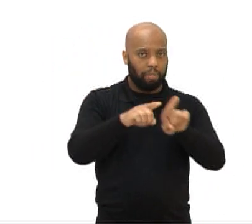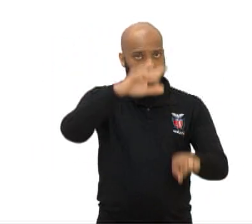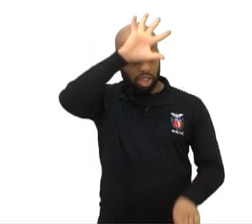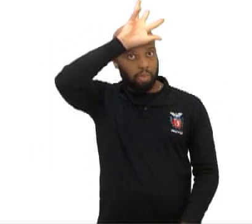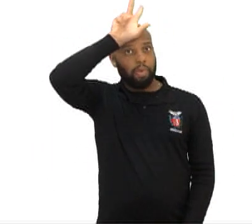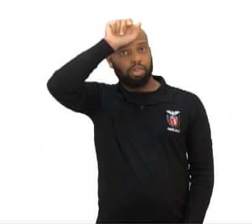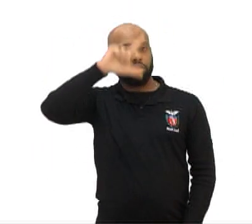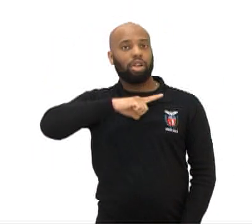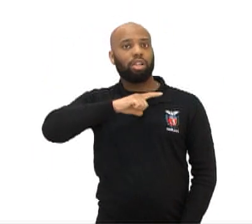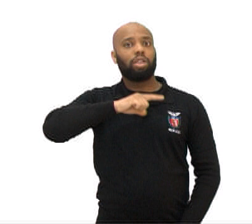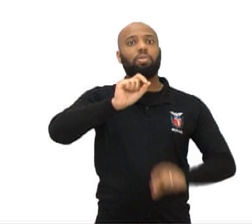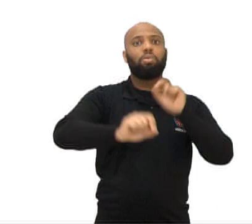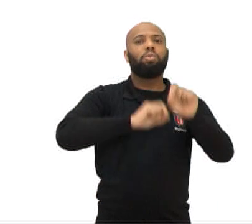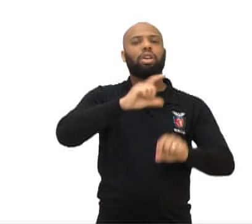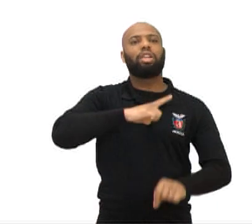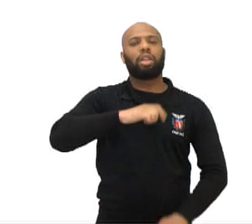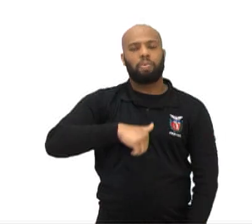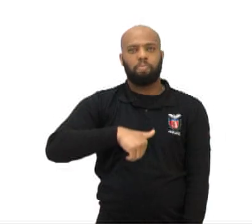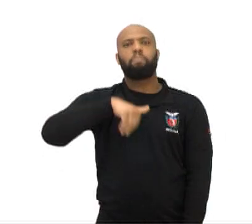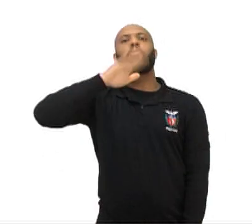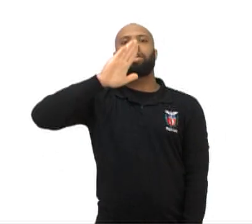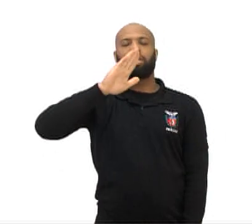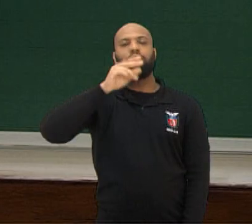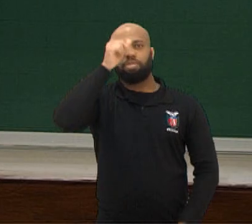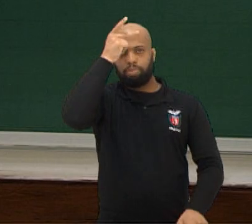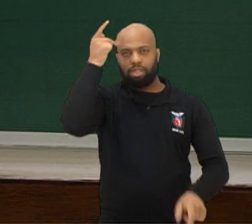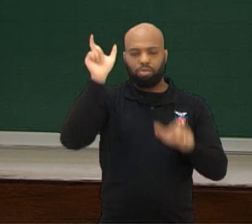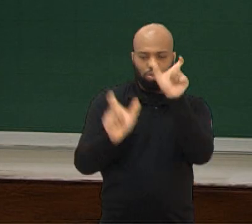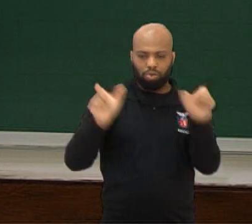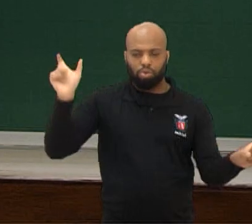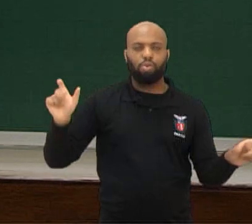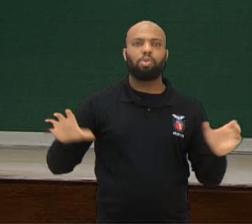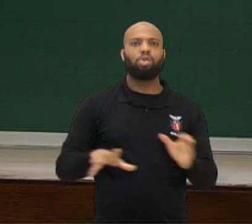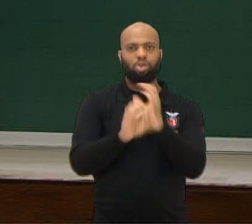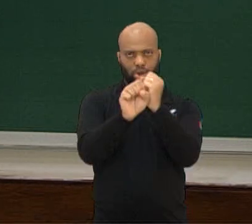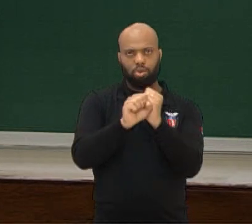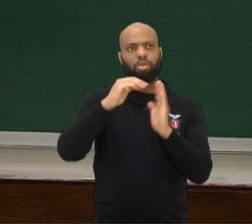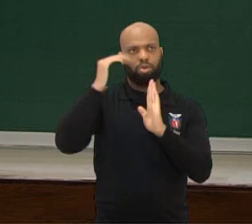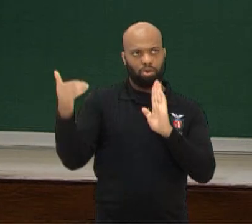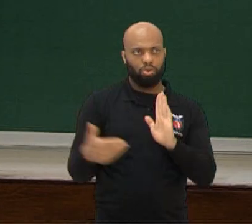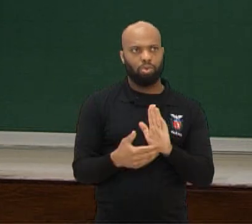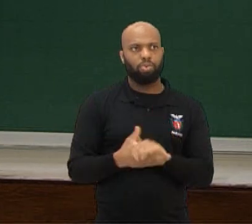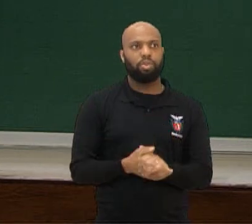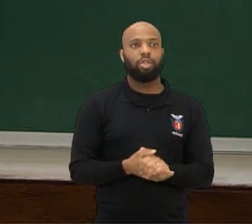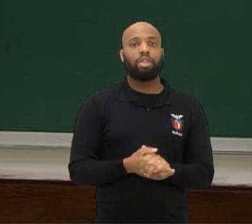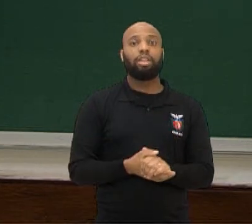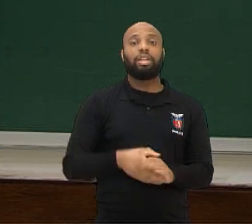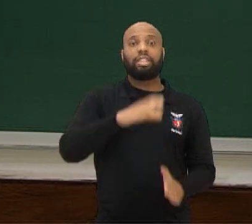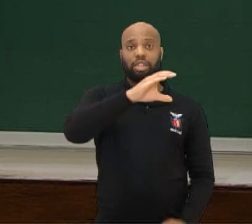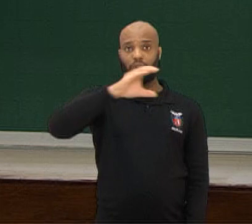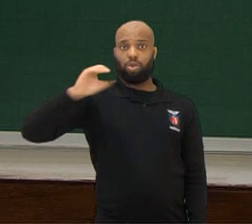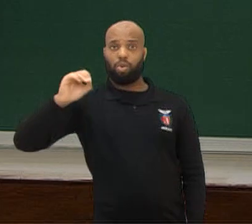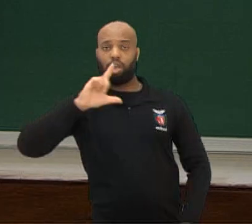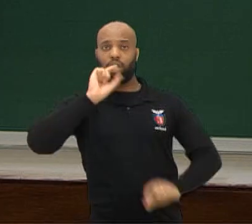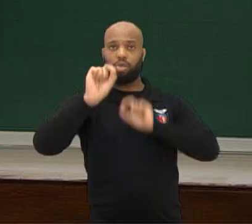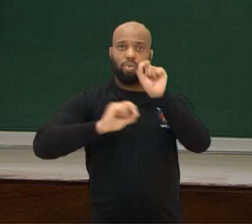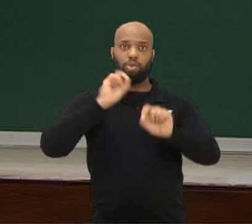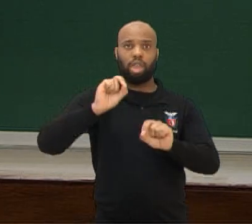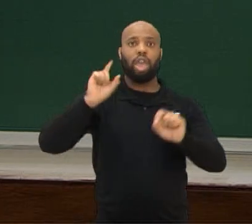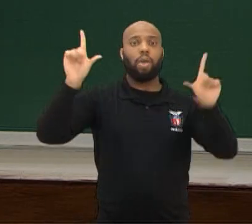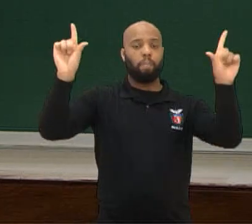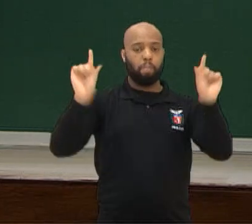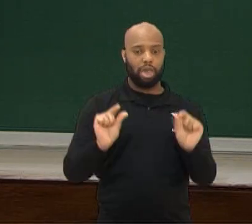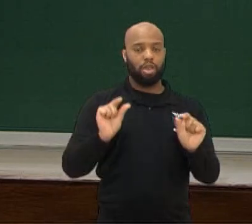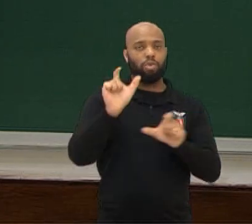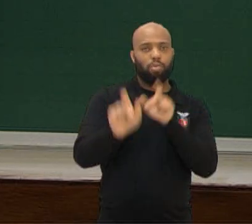apresentam uma população em número mais elevado, né? População absoluta. O centro-oeste é a menos